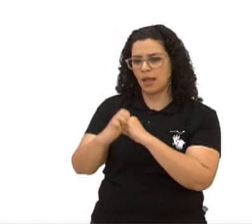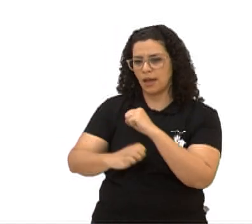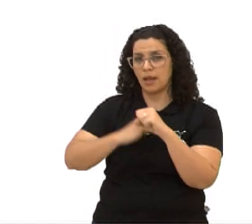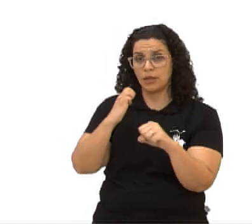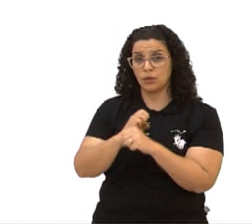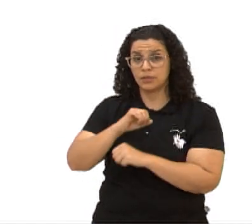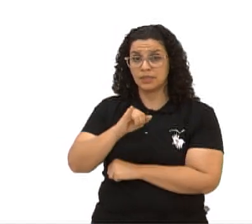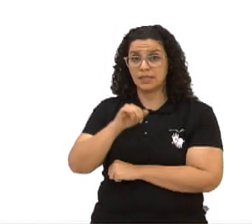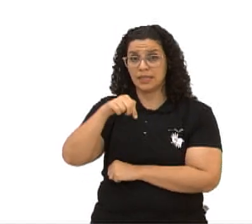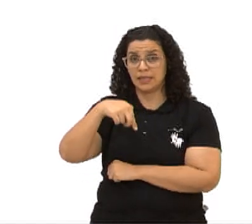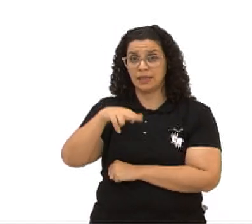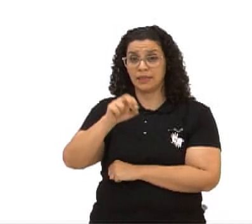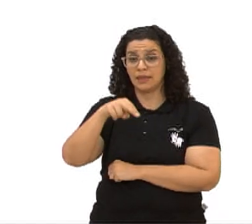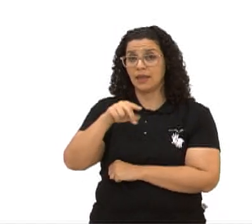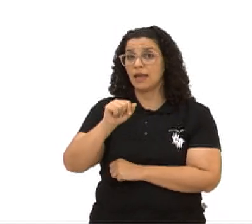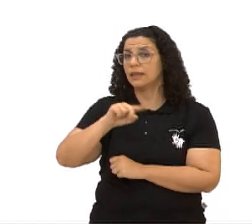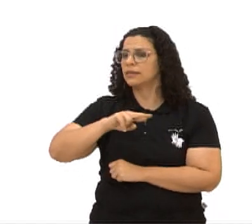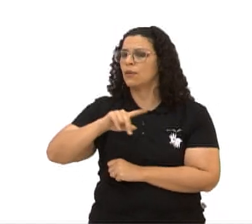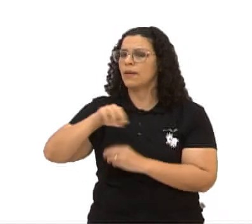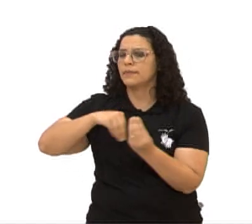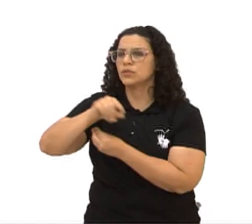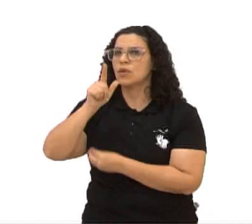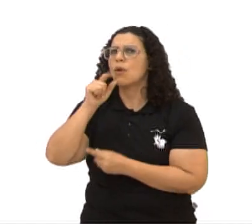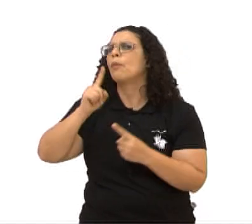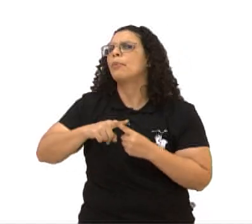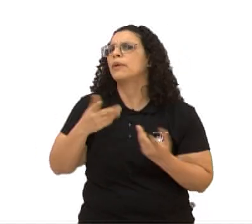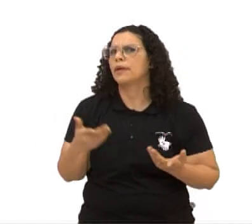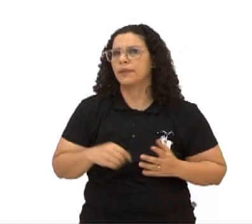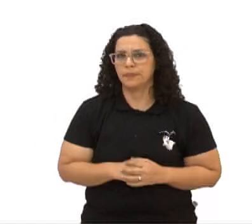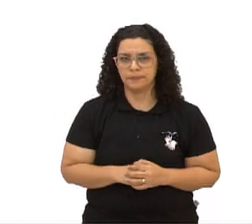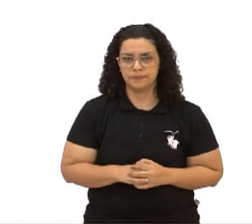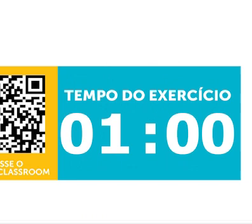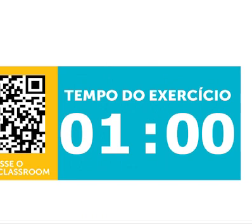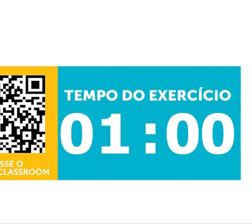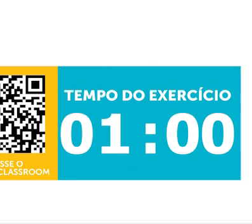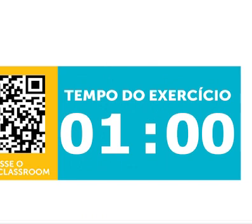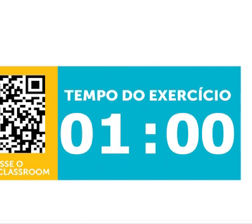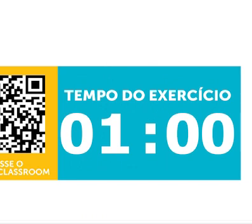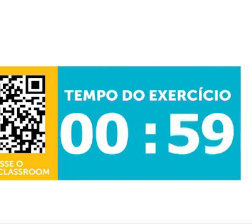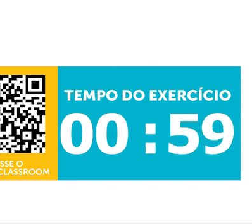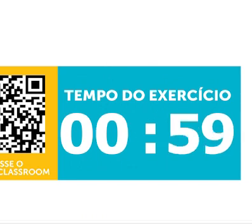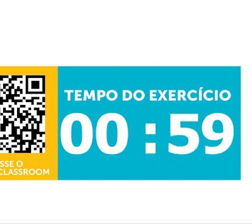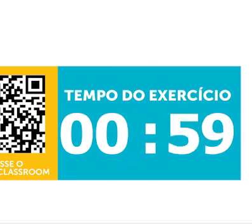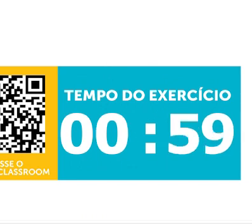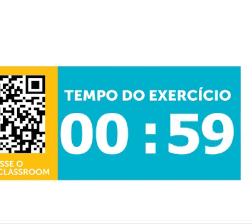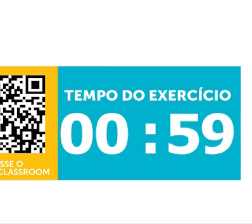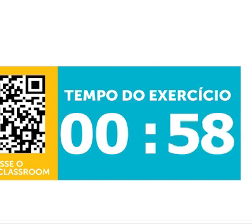não aquosa. Explique o porquê. Agora é com vocês.